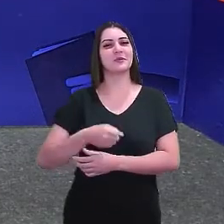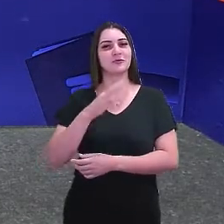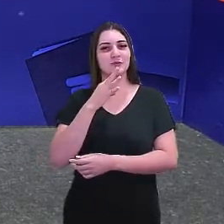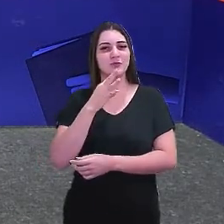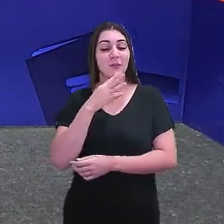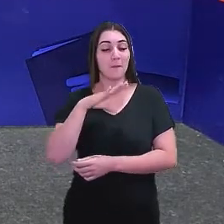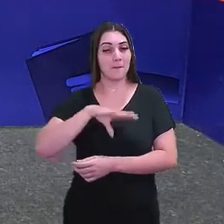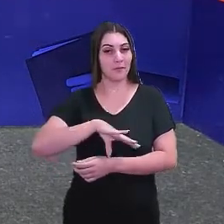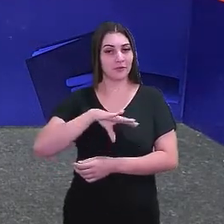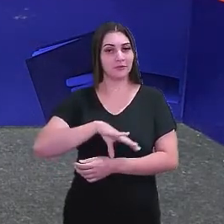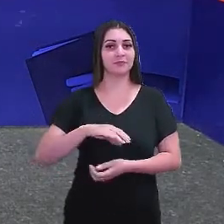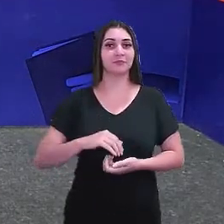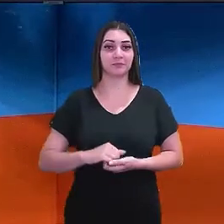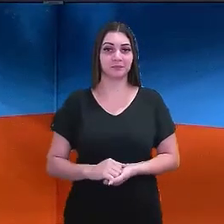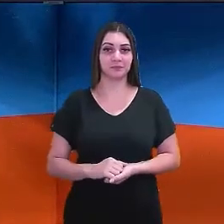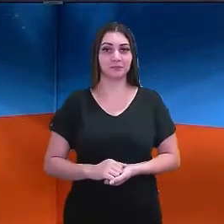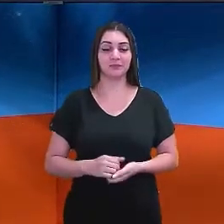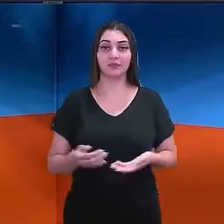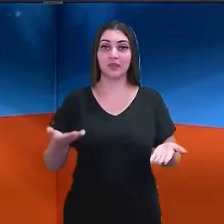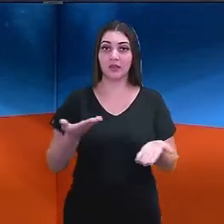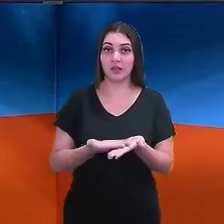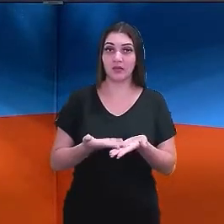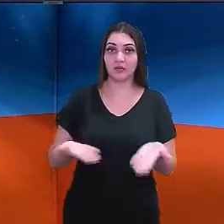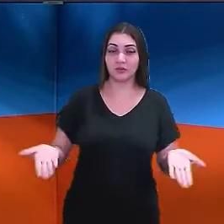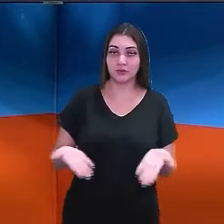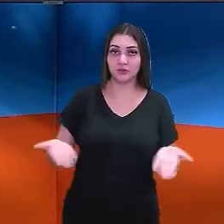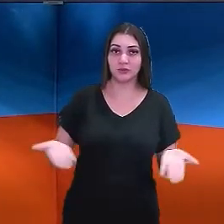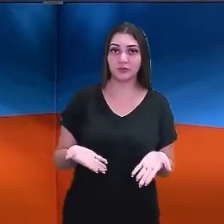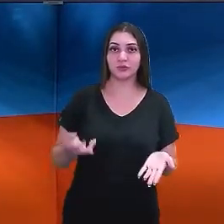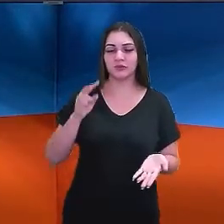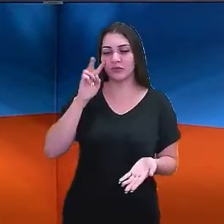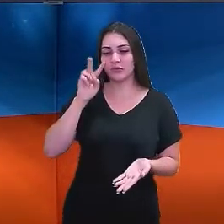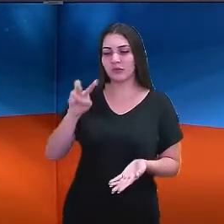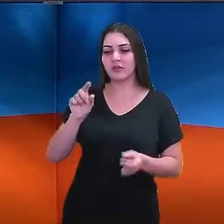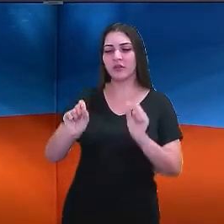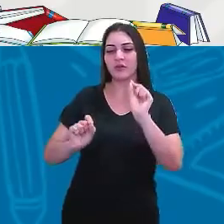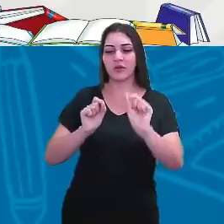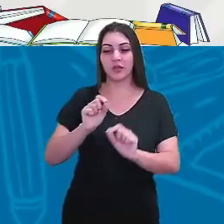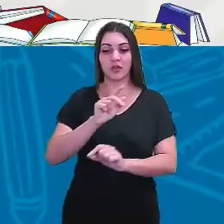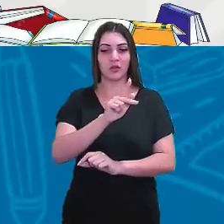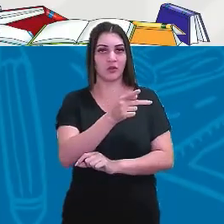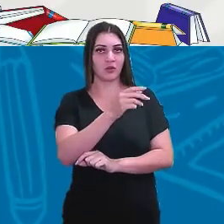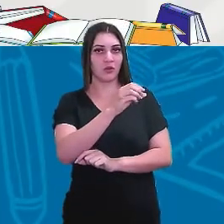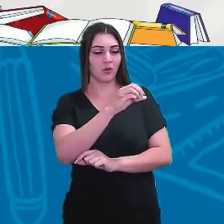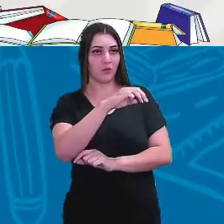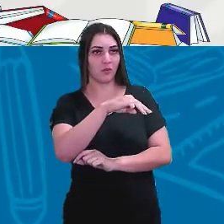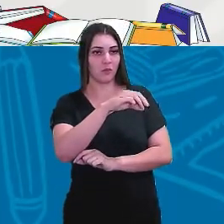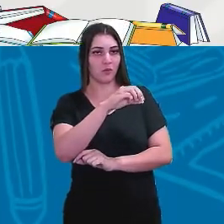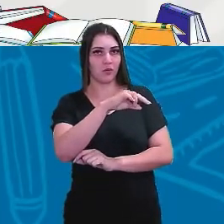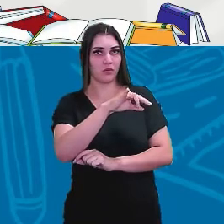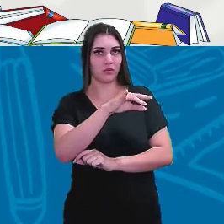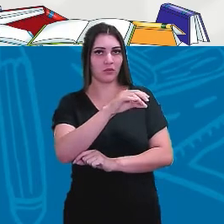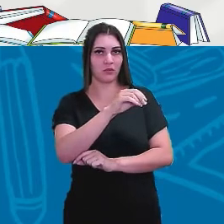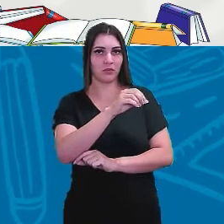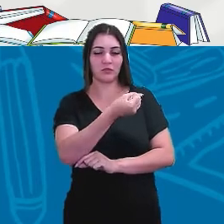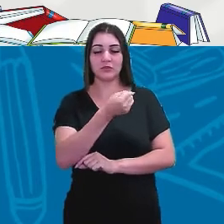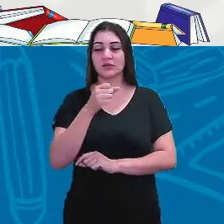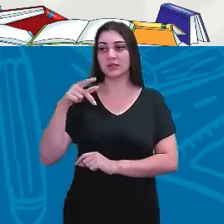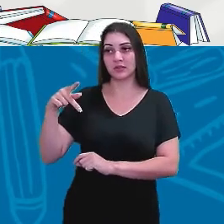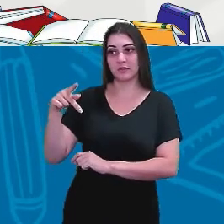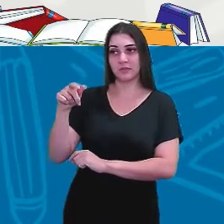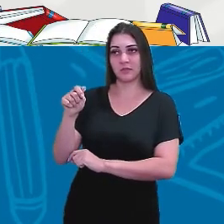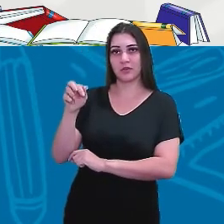professora Jaqueline. Na aula de hoje, a gente vai ver homônimos e parônimos, tá? O objetivo